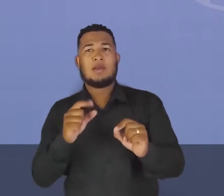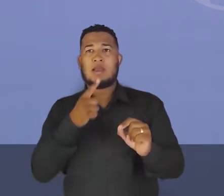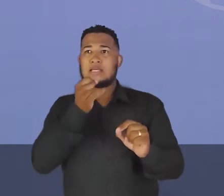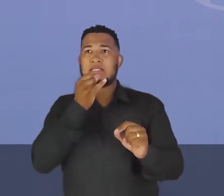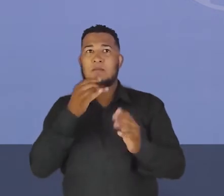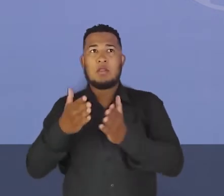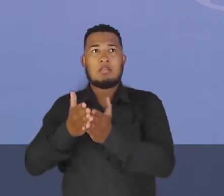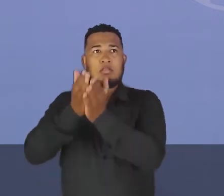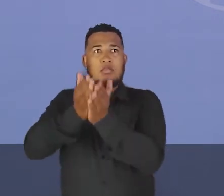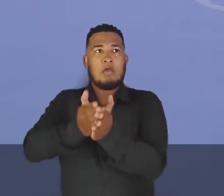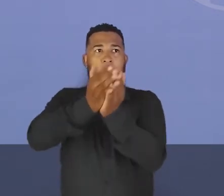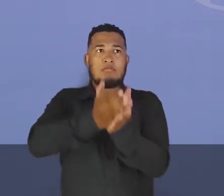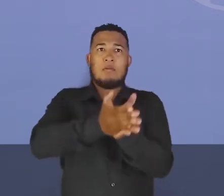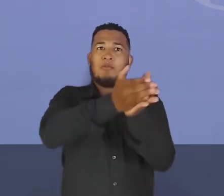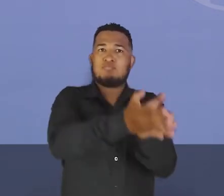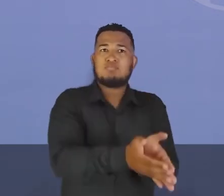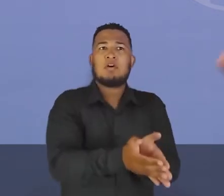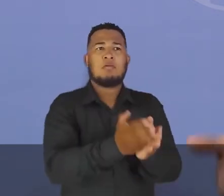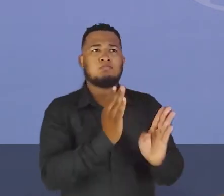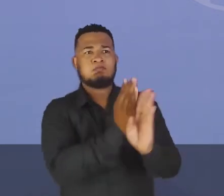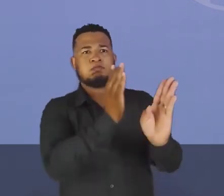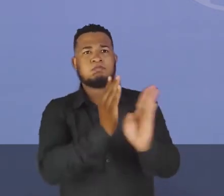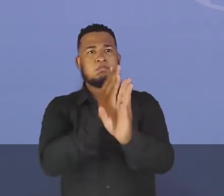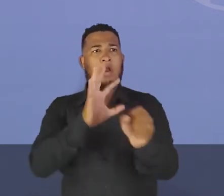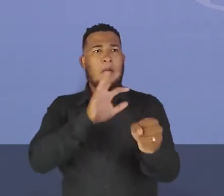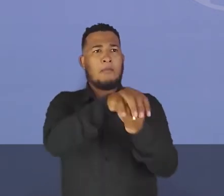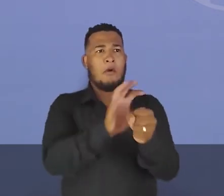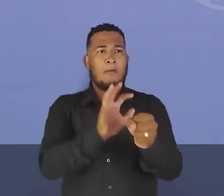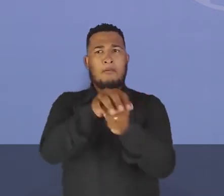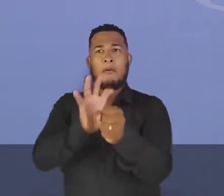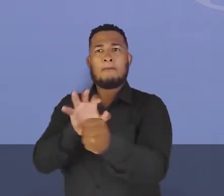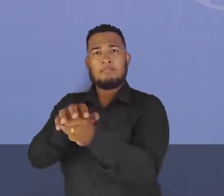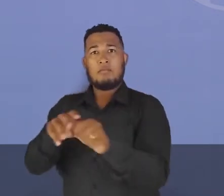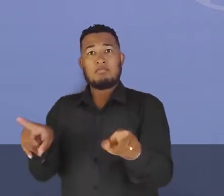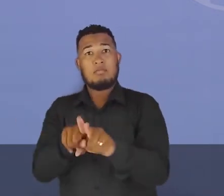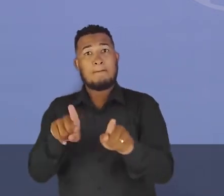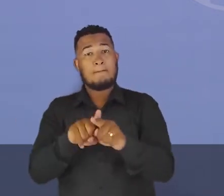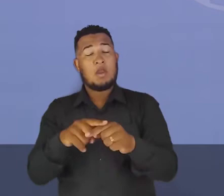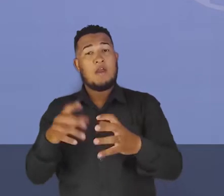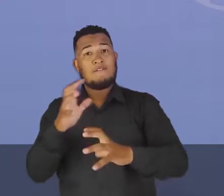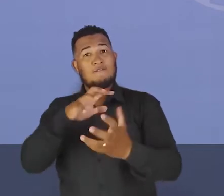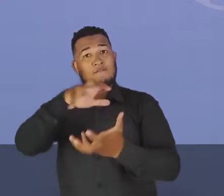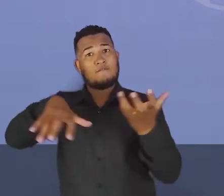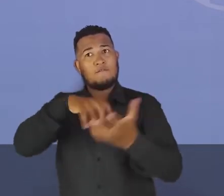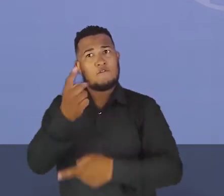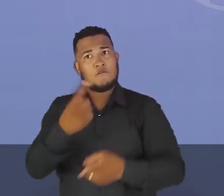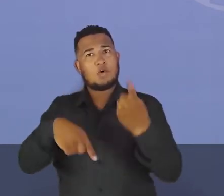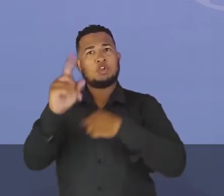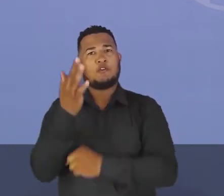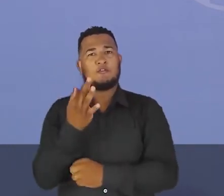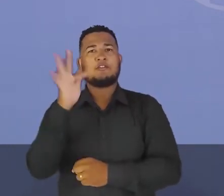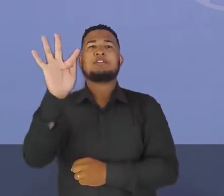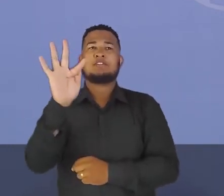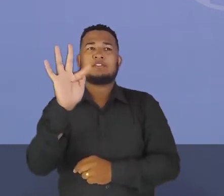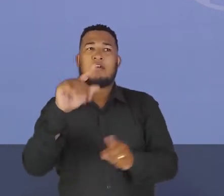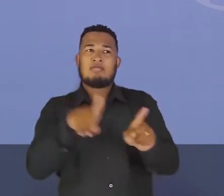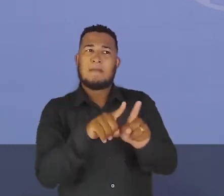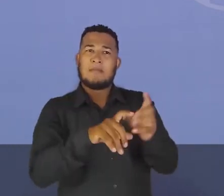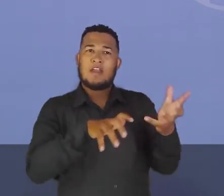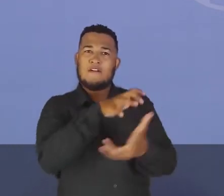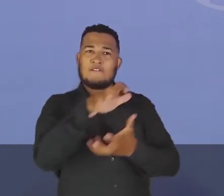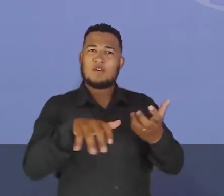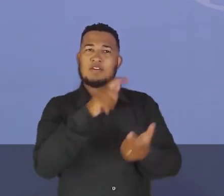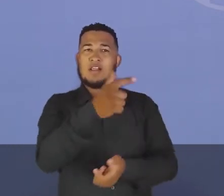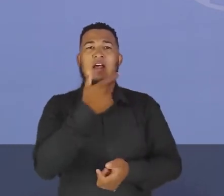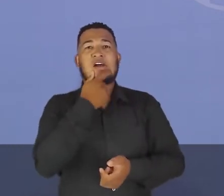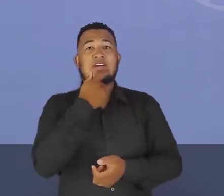nós temos o Renascimento, a própria Revolução Francesa, que começa na Idade Moderna, as revoluções inglesas, né,